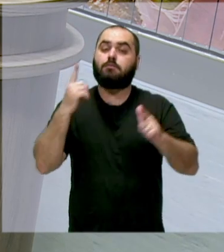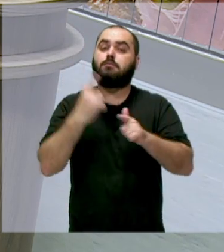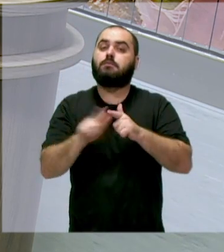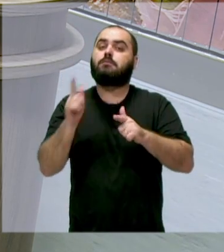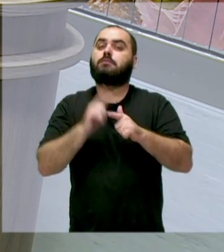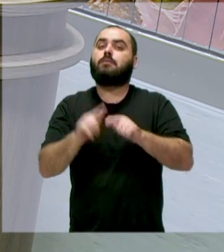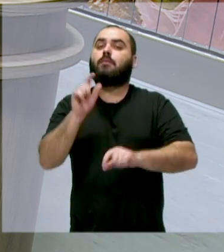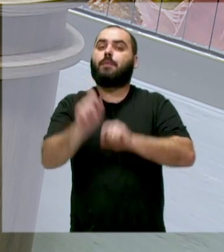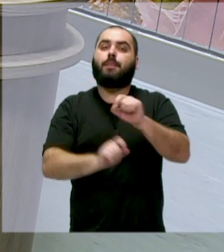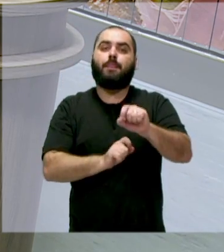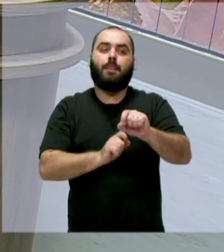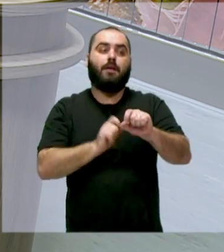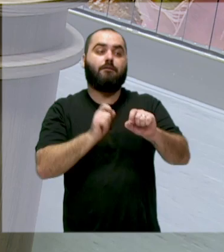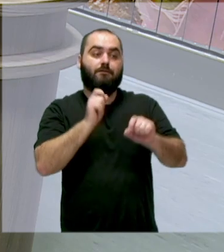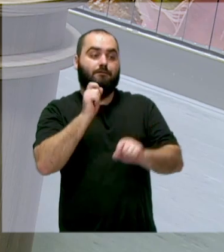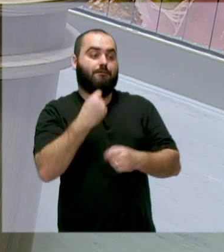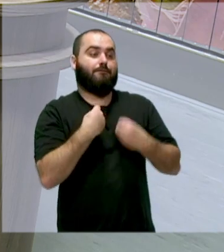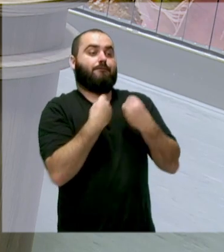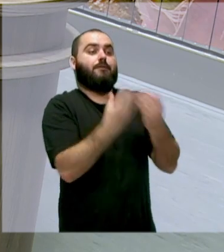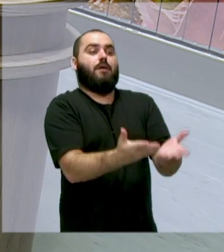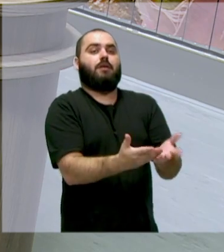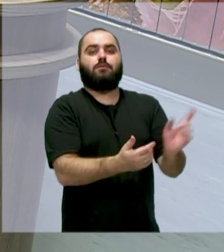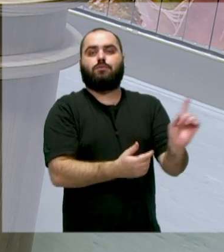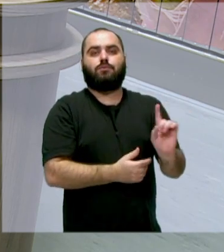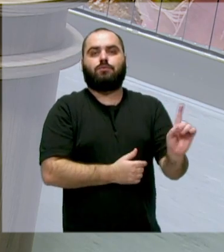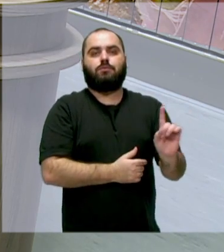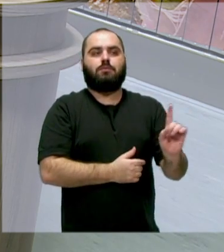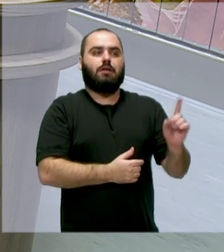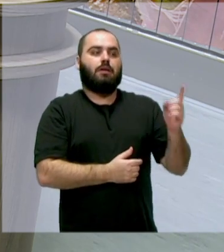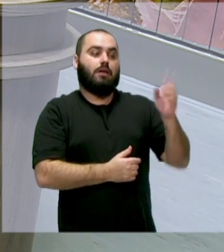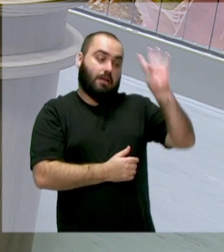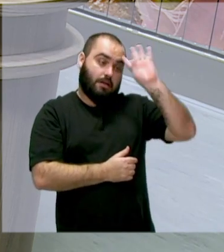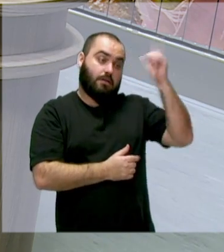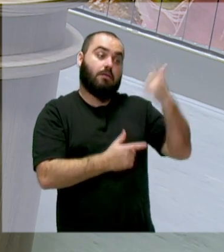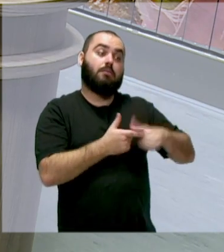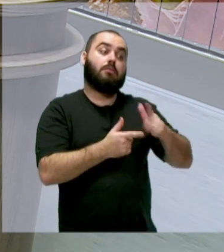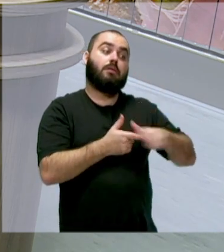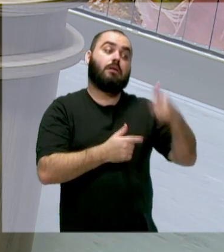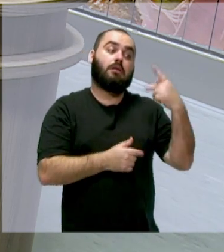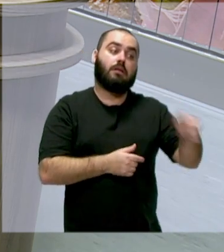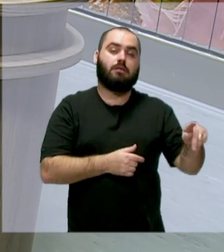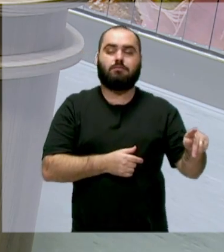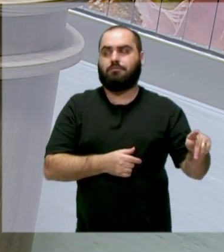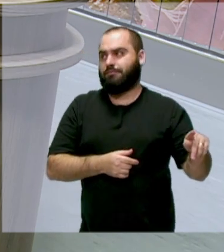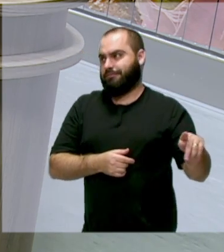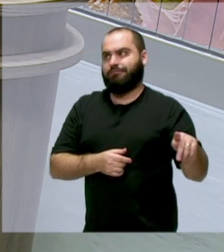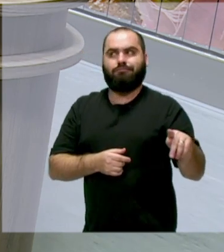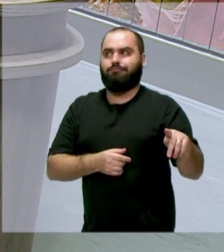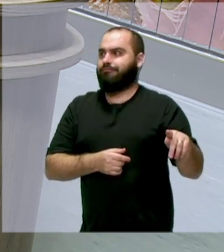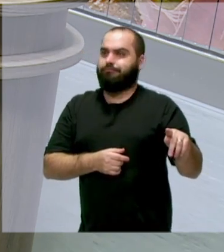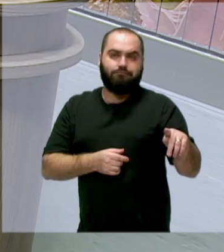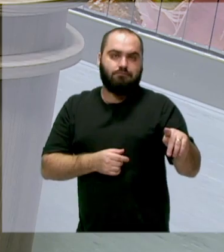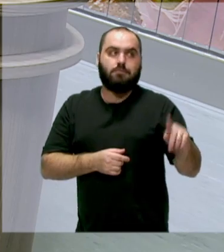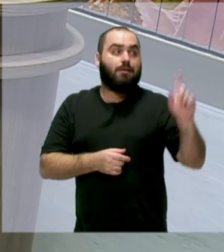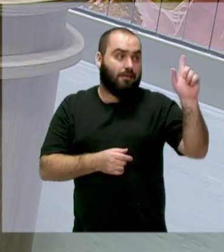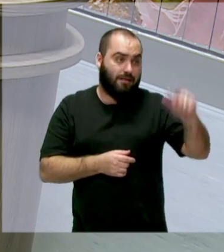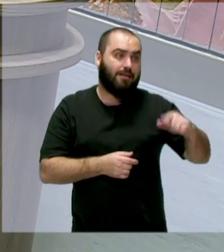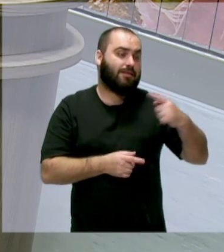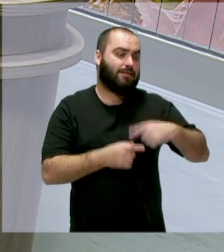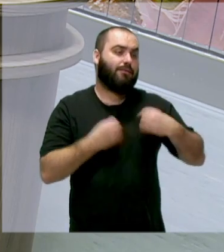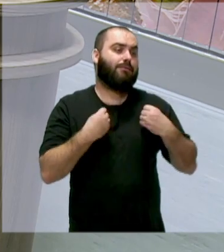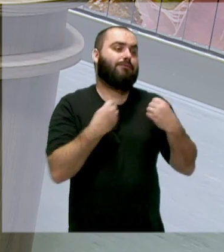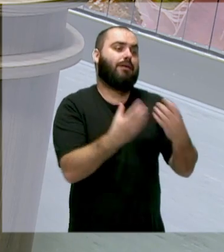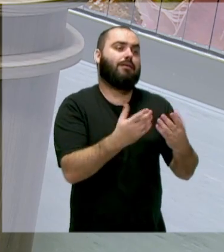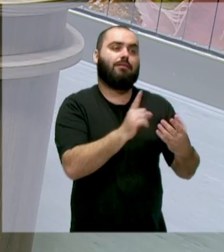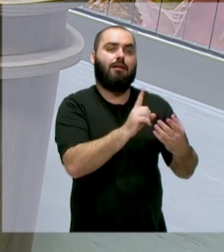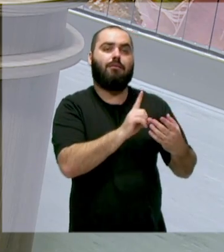não está jogando lixo fora e dando fim e resolvendo o problema dela. Porque lixo, a gente diz vai jogar fora, não, você só jogou,